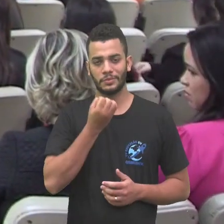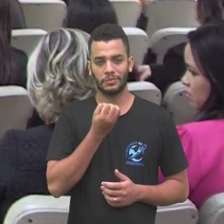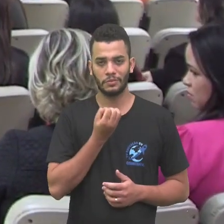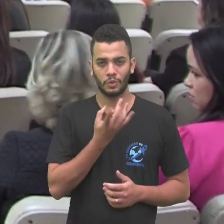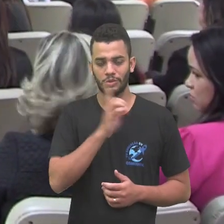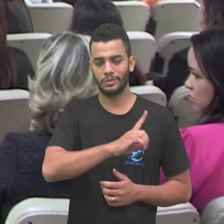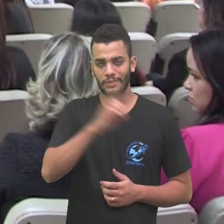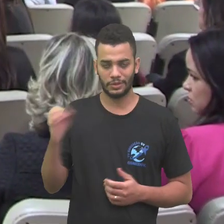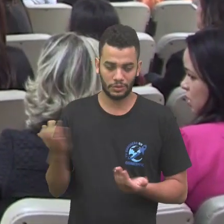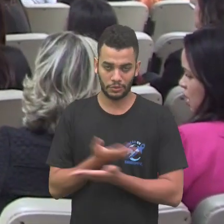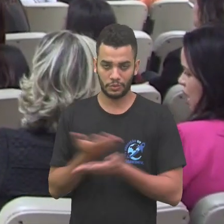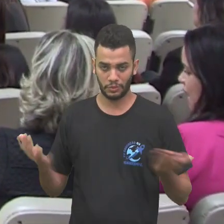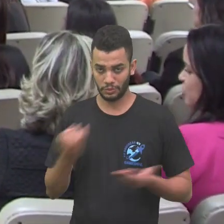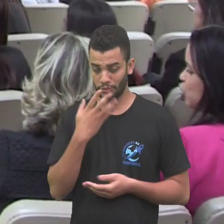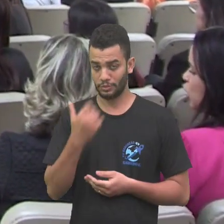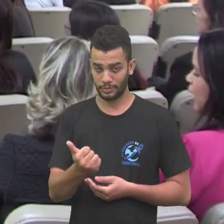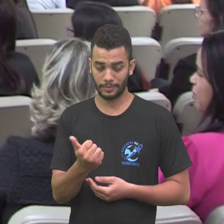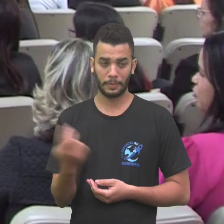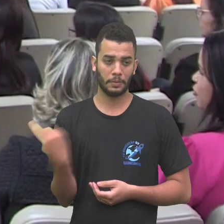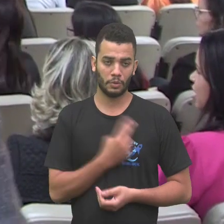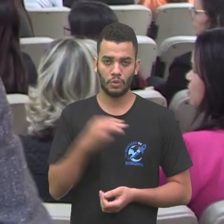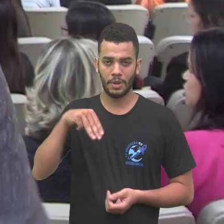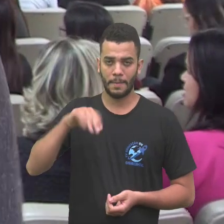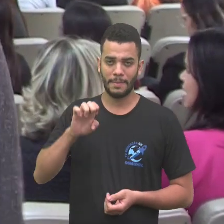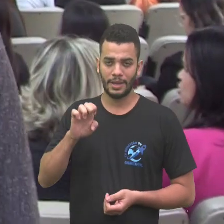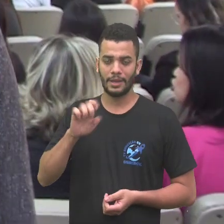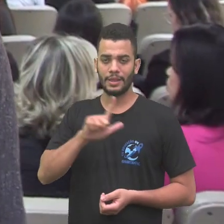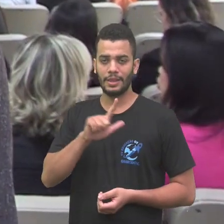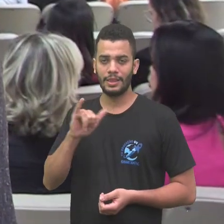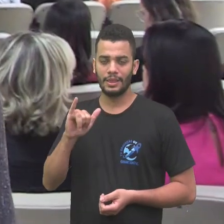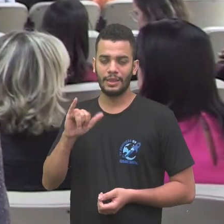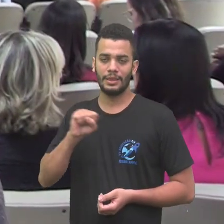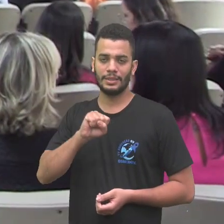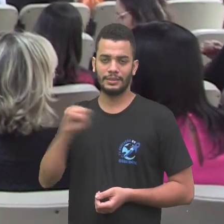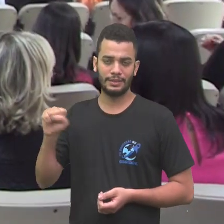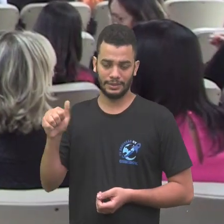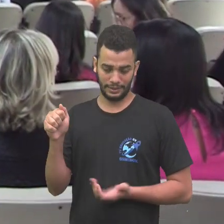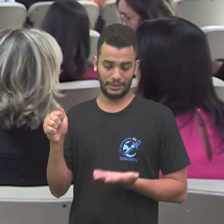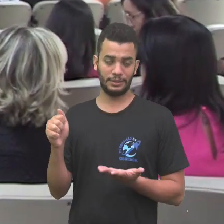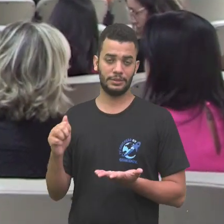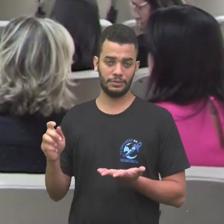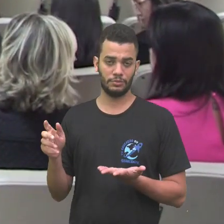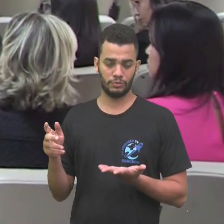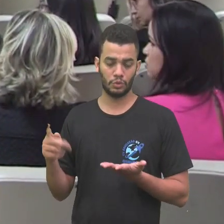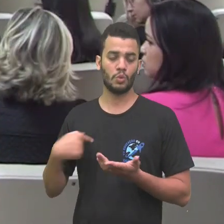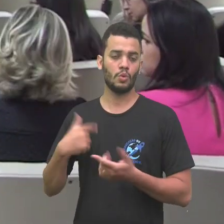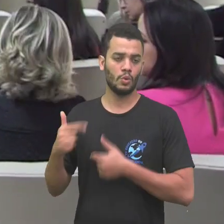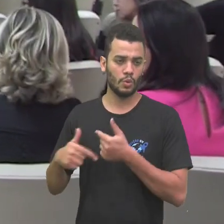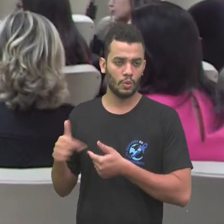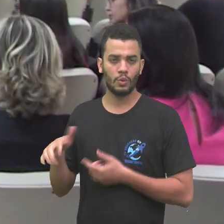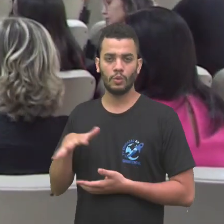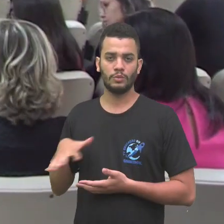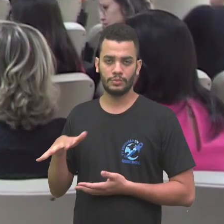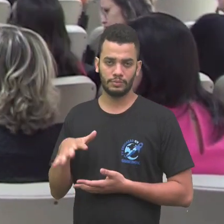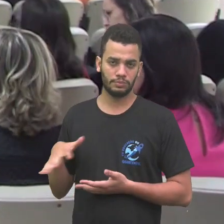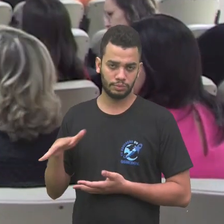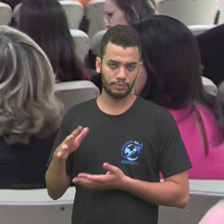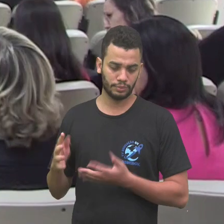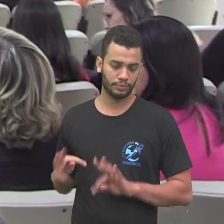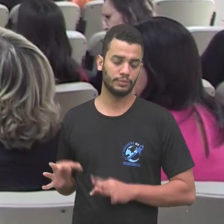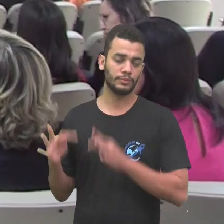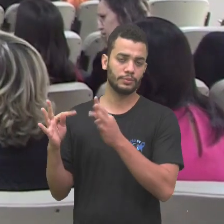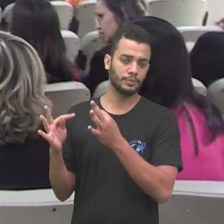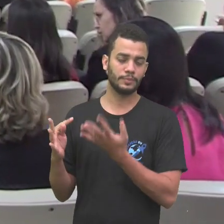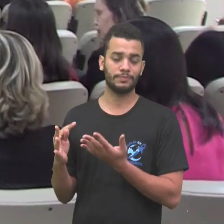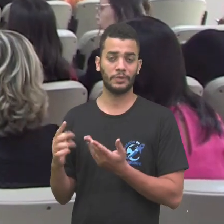Eu sou a Melissa, sou gerente de projetos, educacional, faz parte da Positivo Tecnologia. Estou muito feliz de estar aqui com vocês,